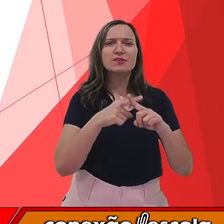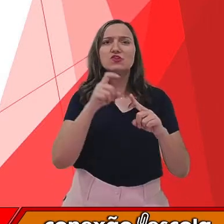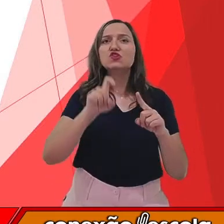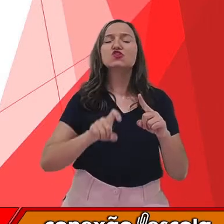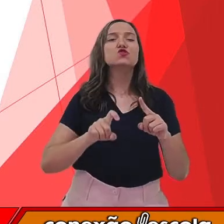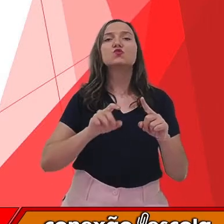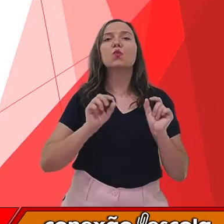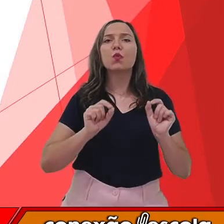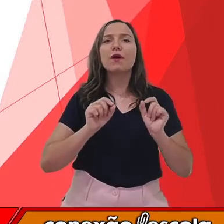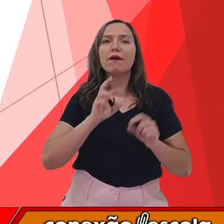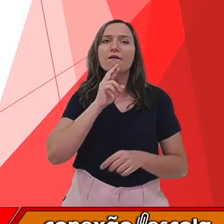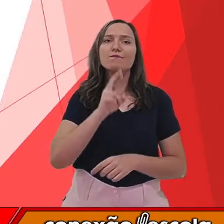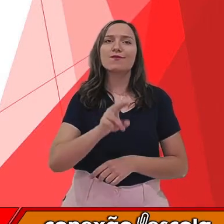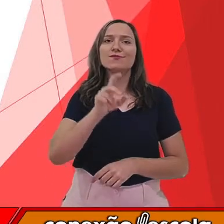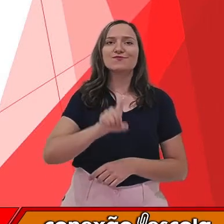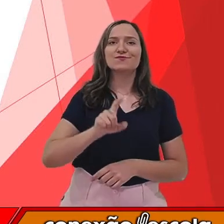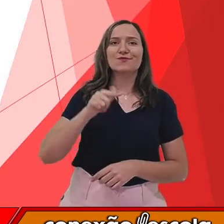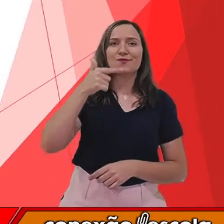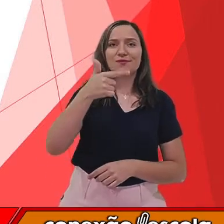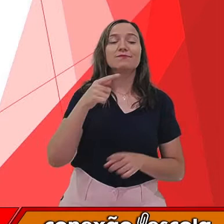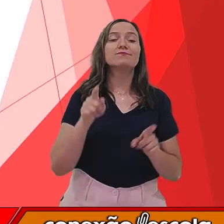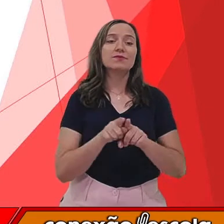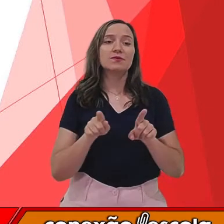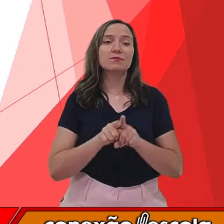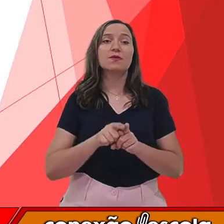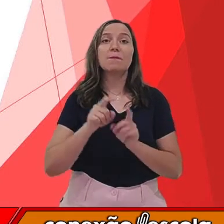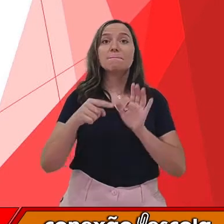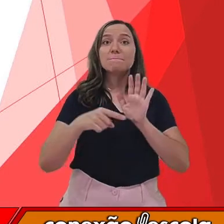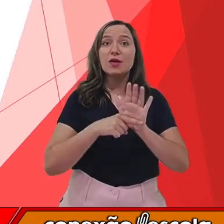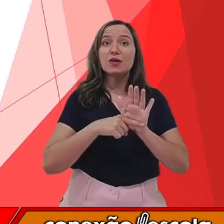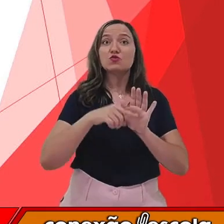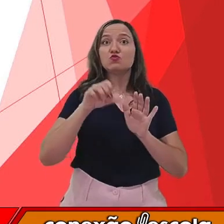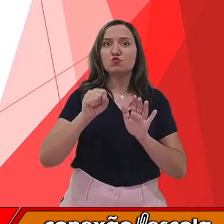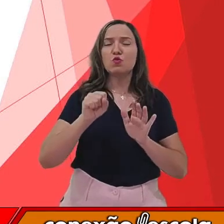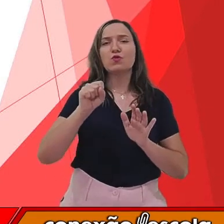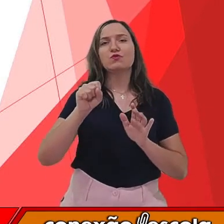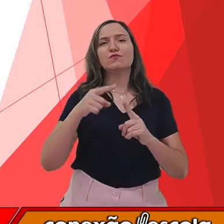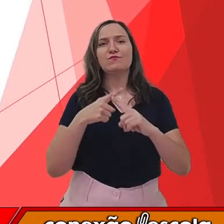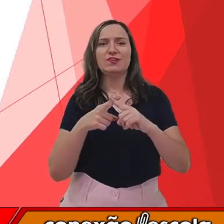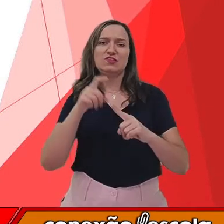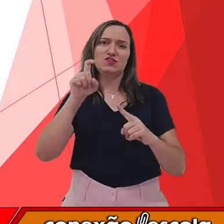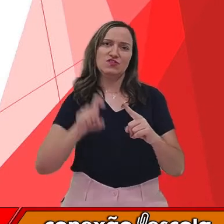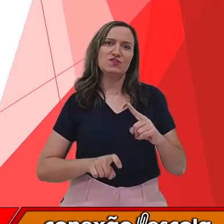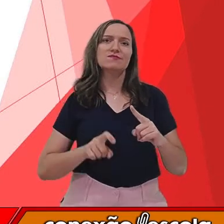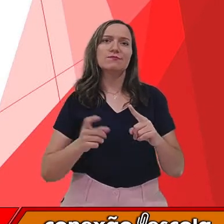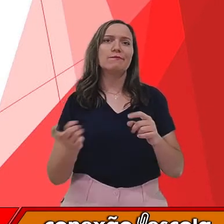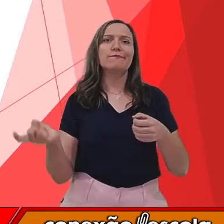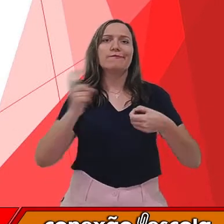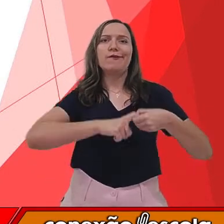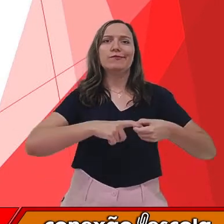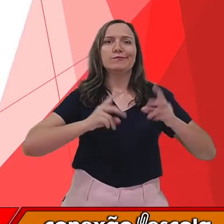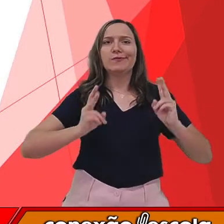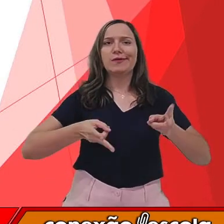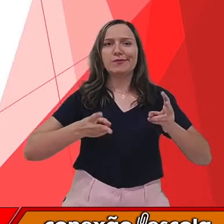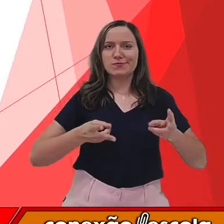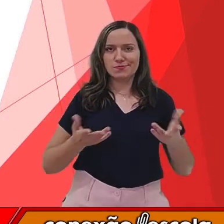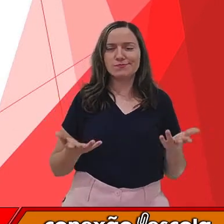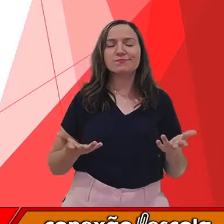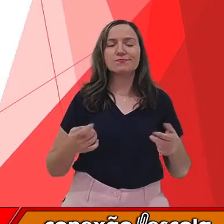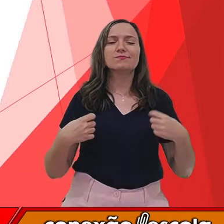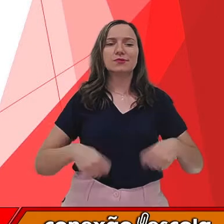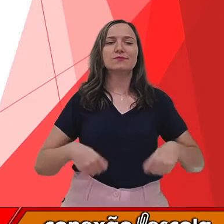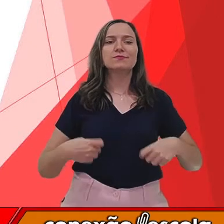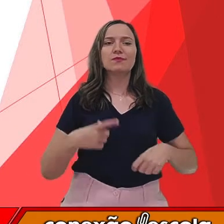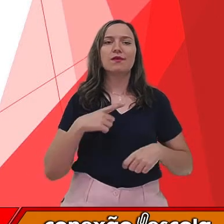ao quadrado esse multiplico menos oito vezes x 8 x volta para a equação de cima fazendo